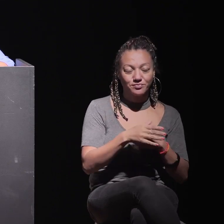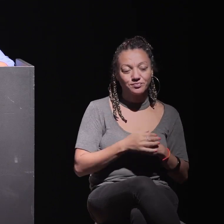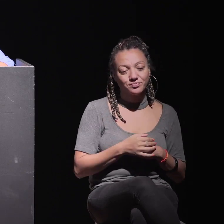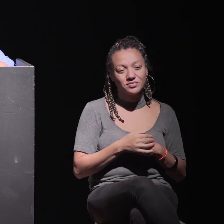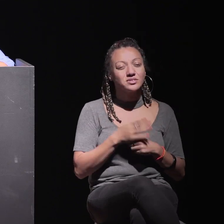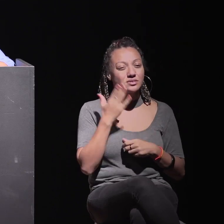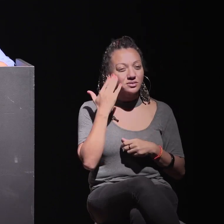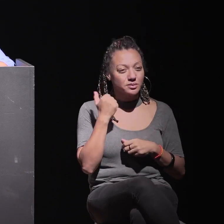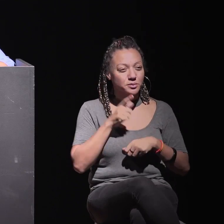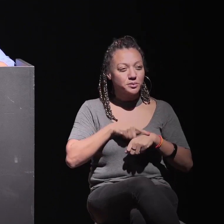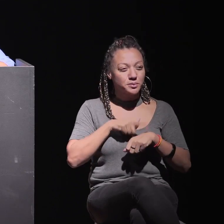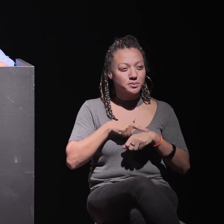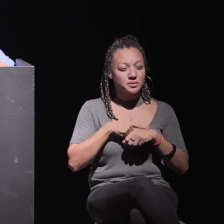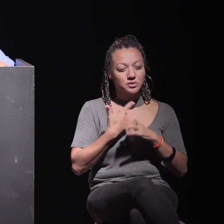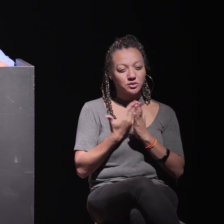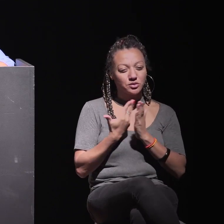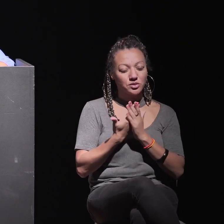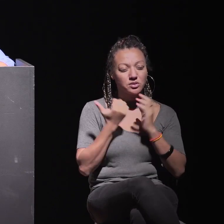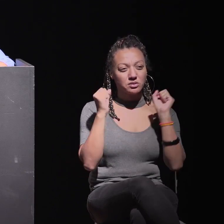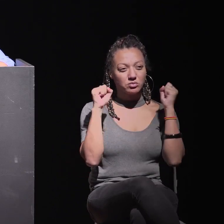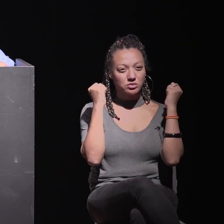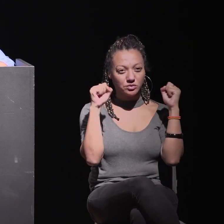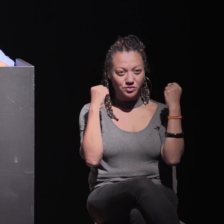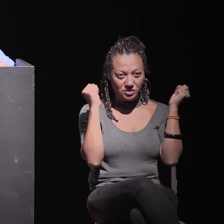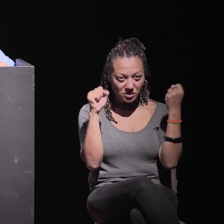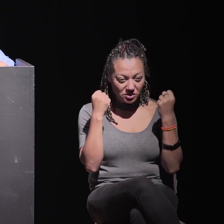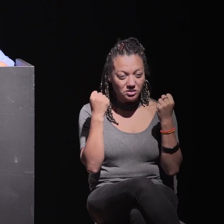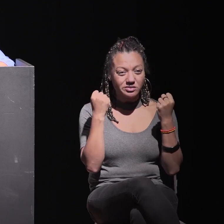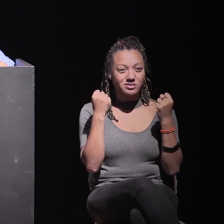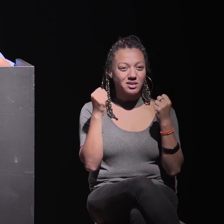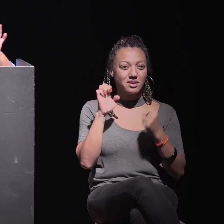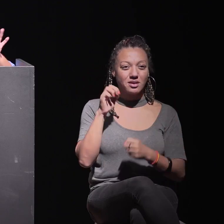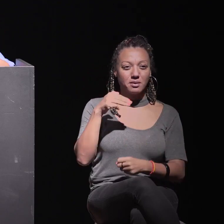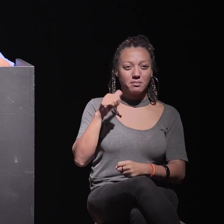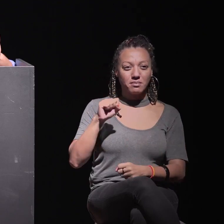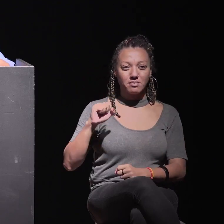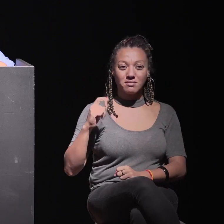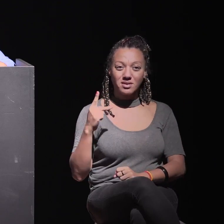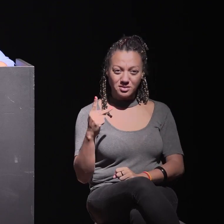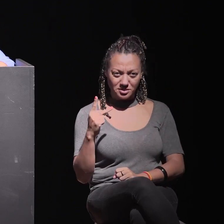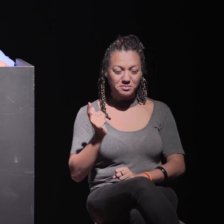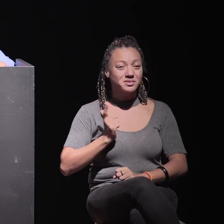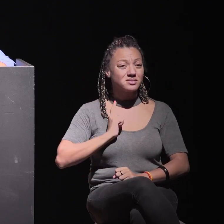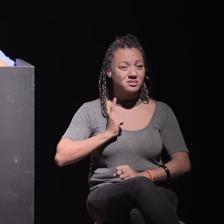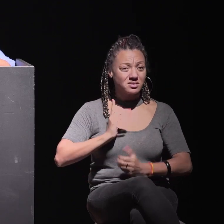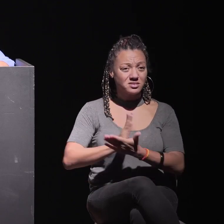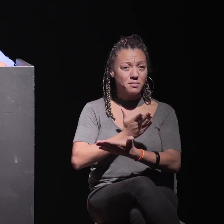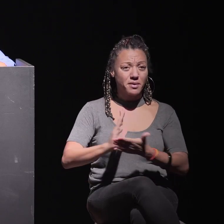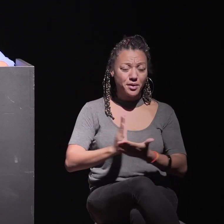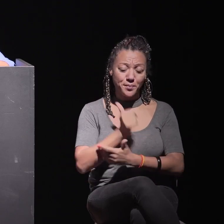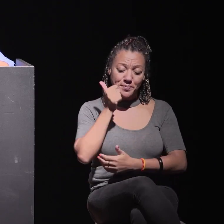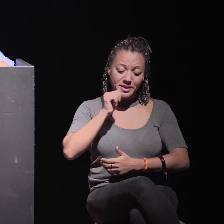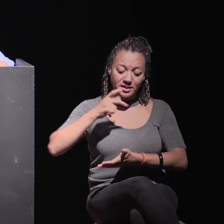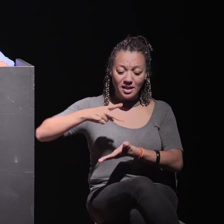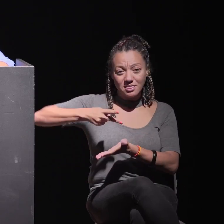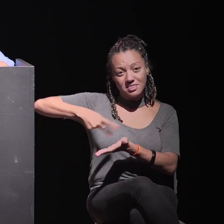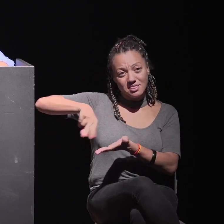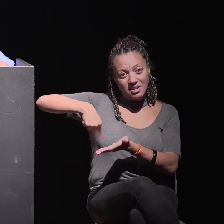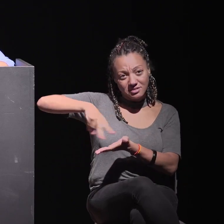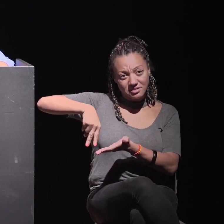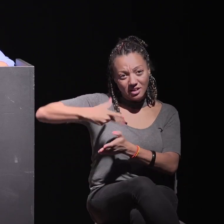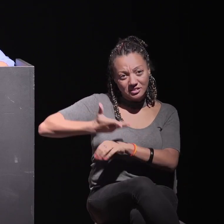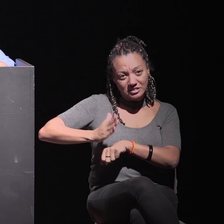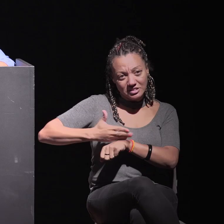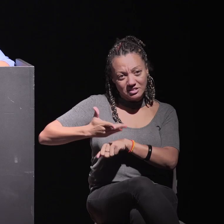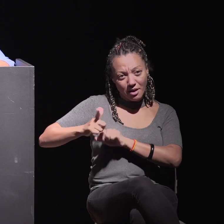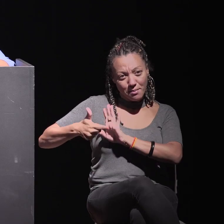nas EMEFs, muitos professores ainda separam as atividades das meninas que vão ensaiar alguma dança e os meninos que vão jogar